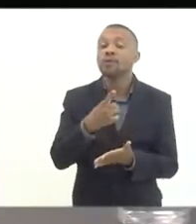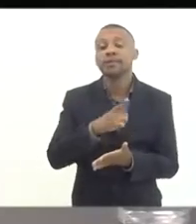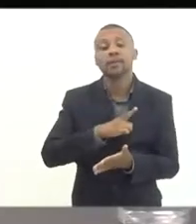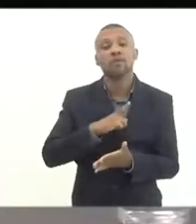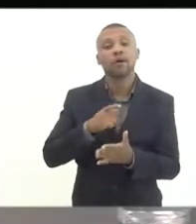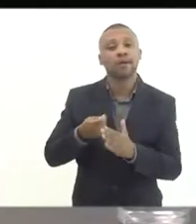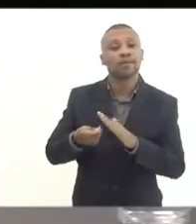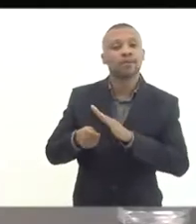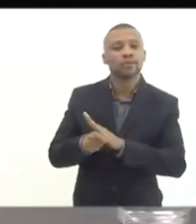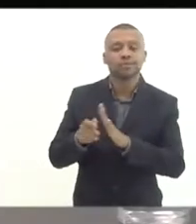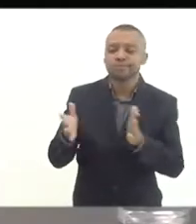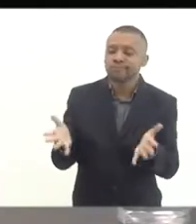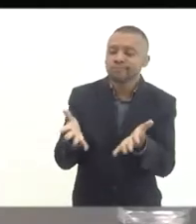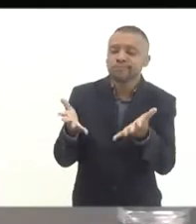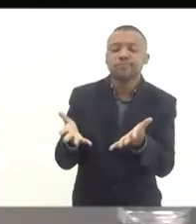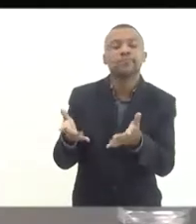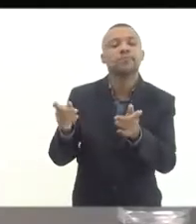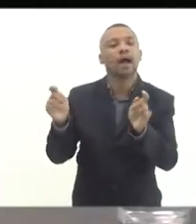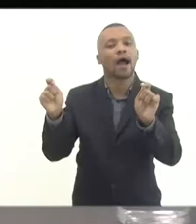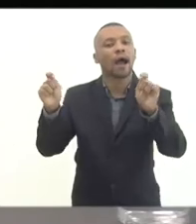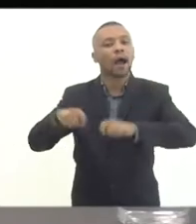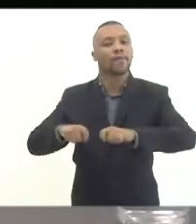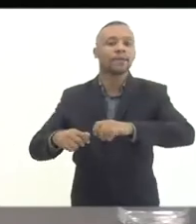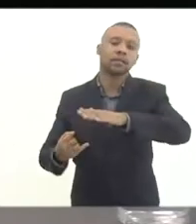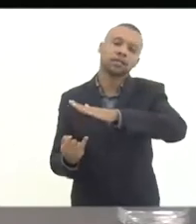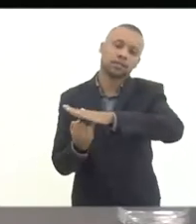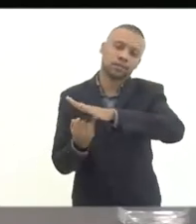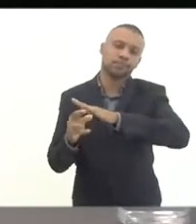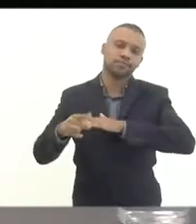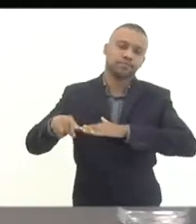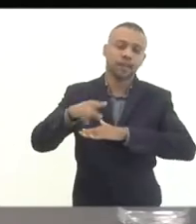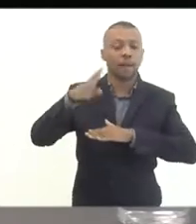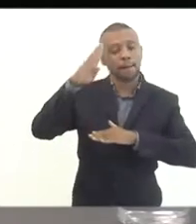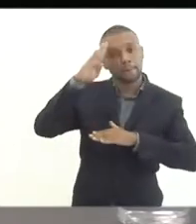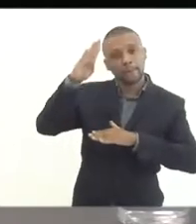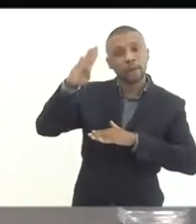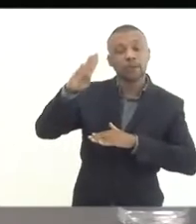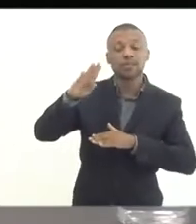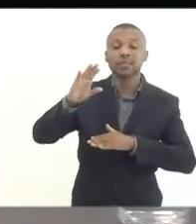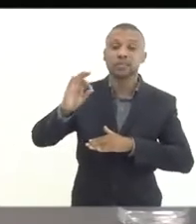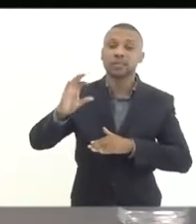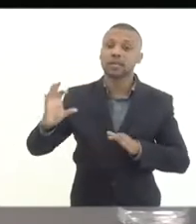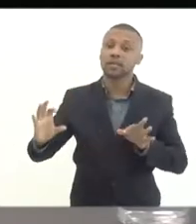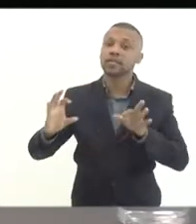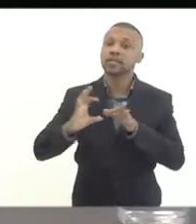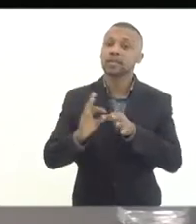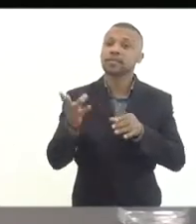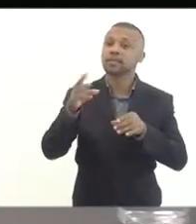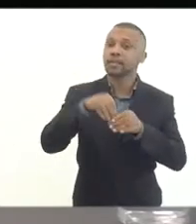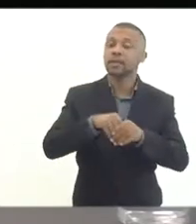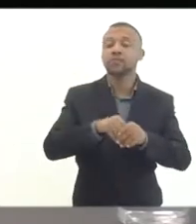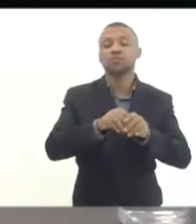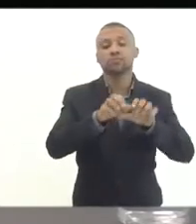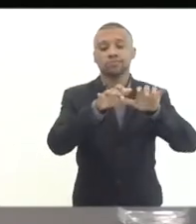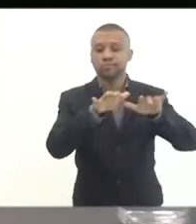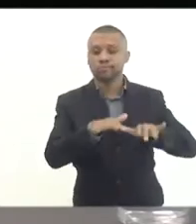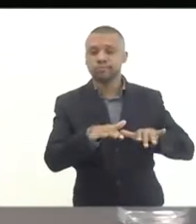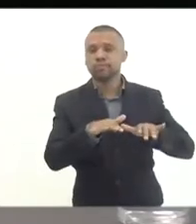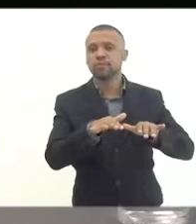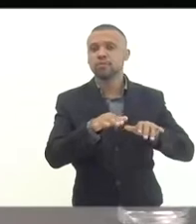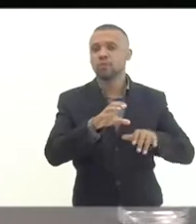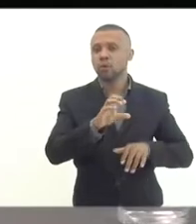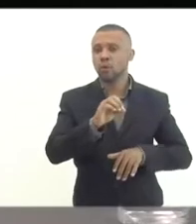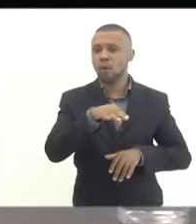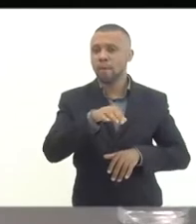capacitação dessas instituições Principalmente as escritas num combate e a gente